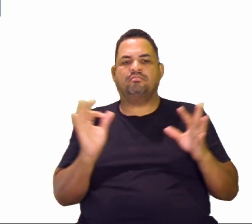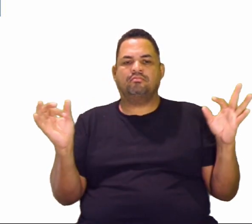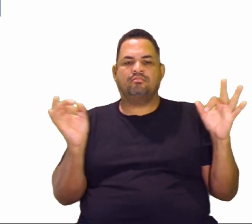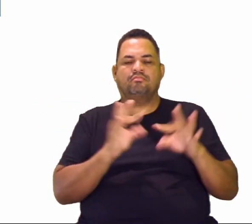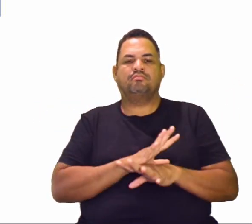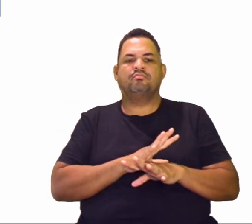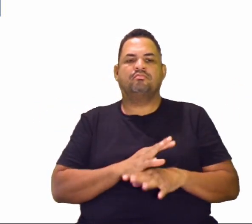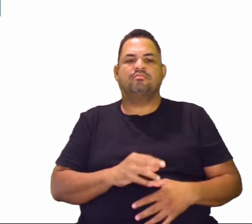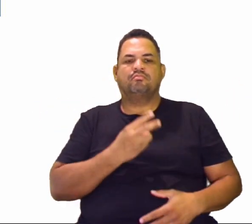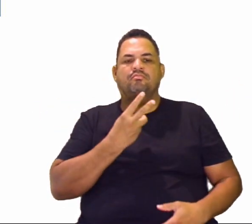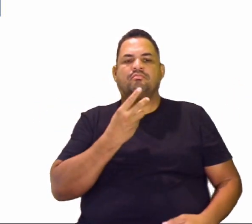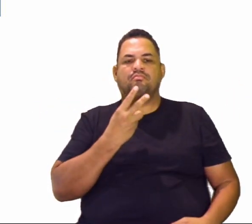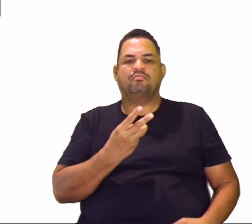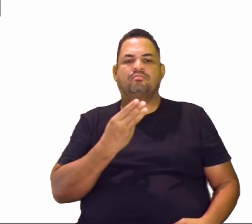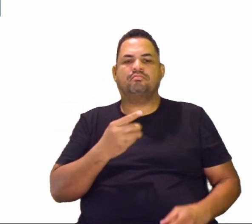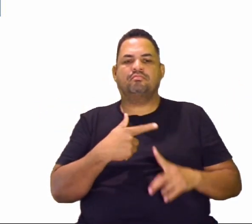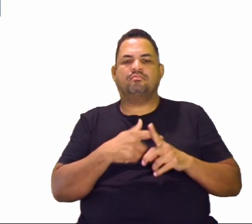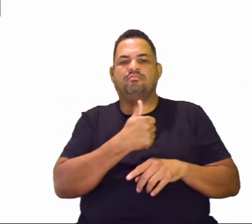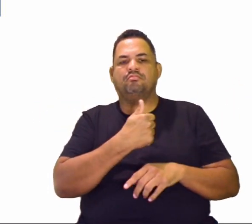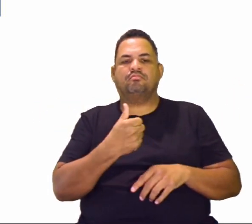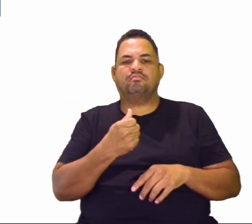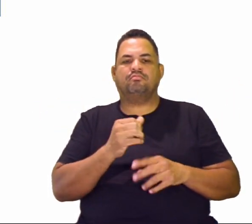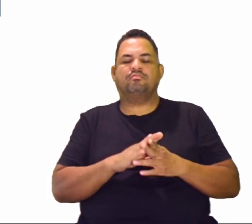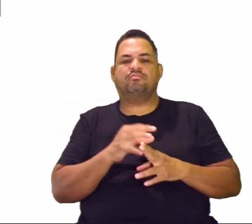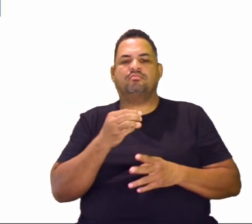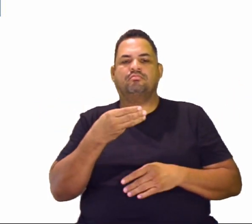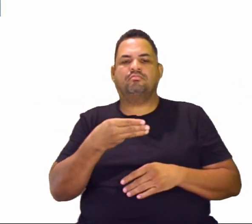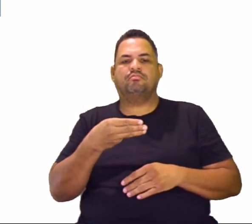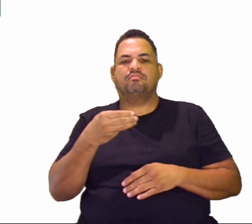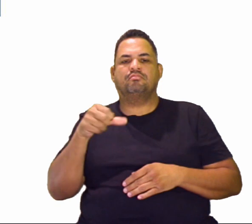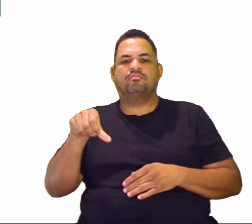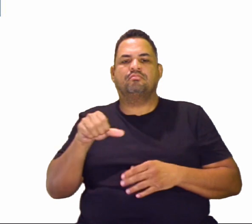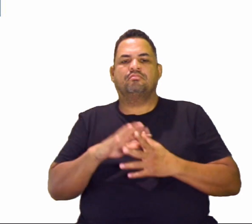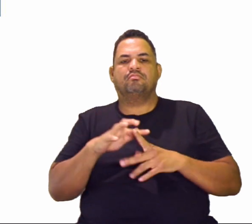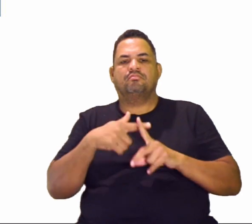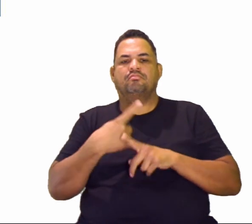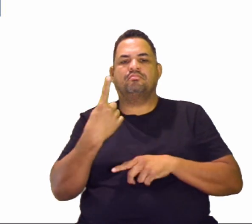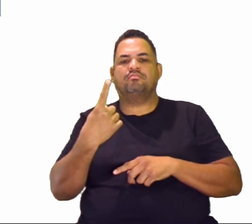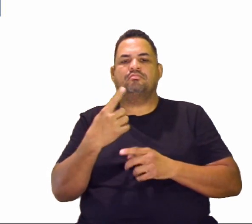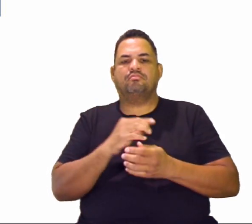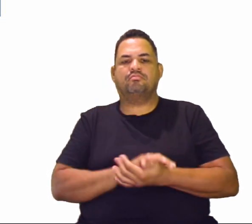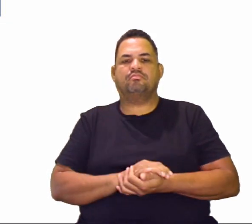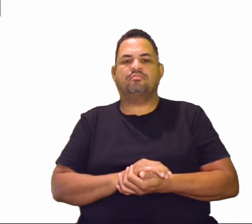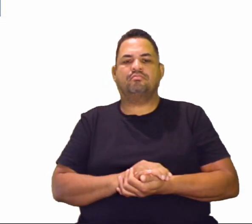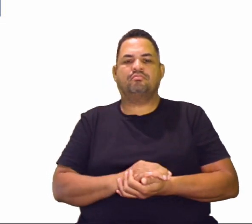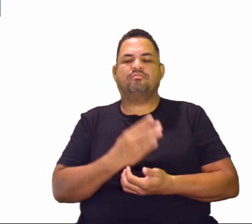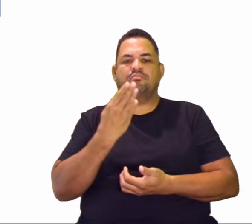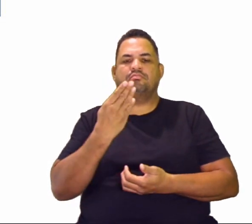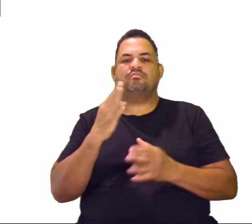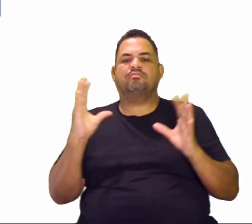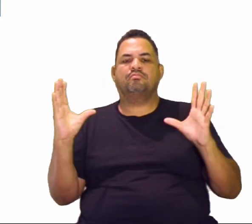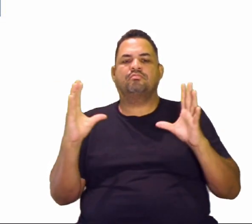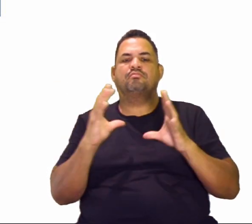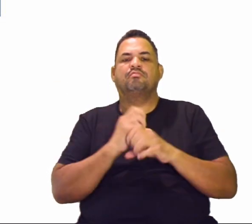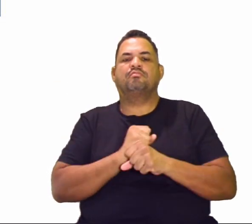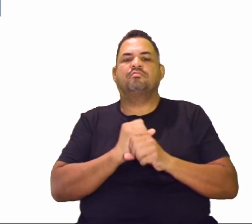portanto, 23 com 16, 39. E com mais 1, o resultado será o